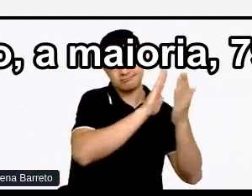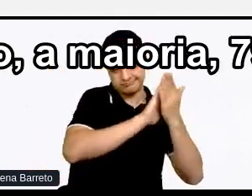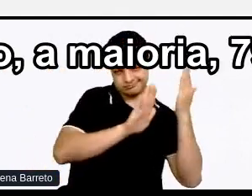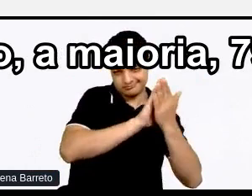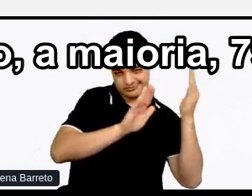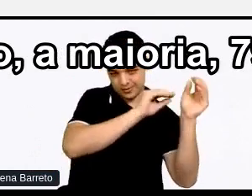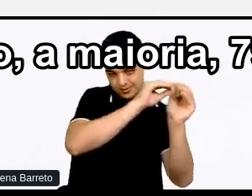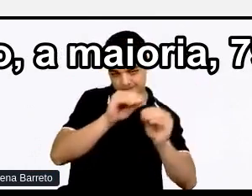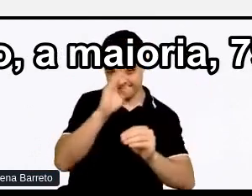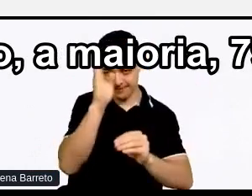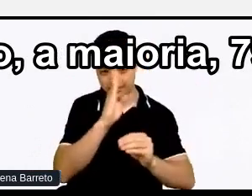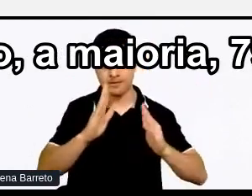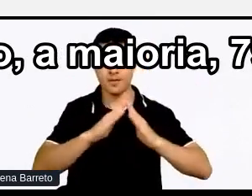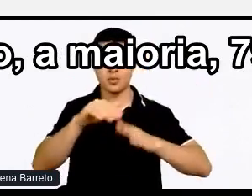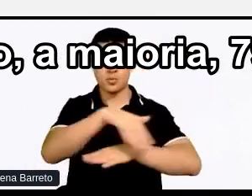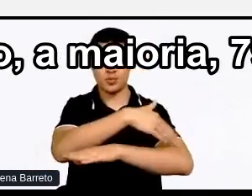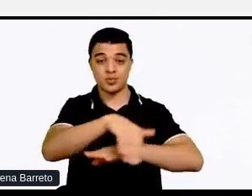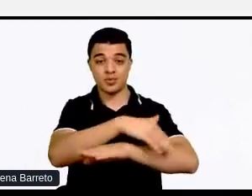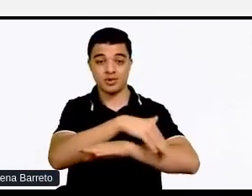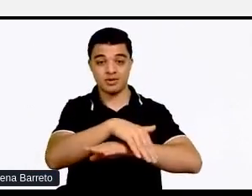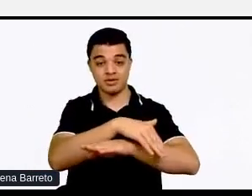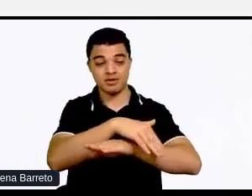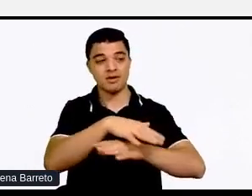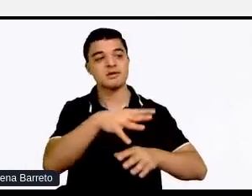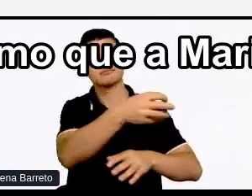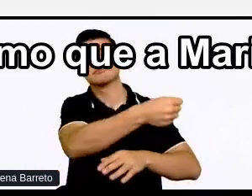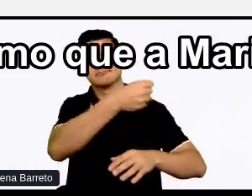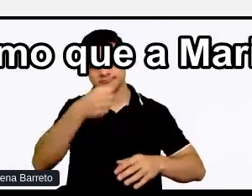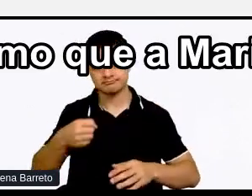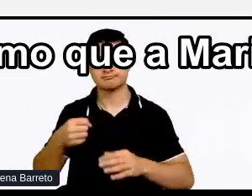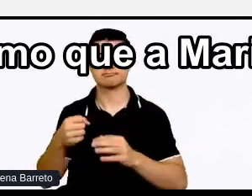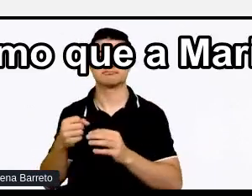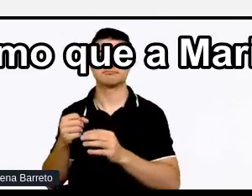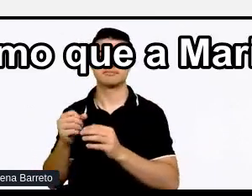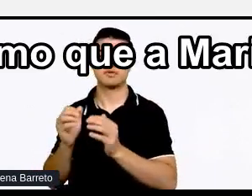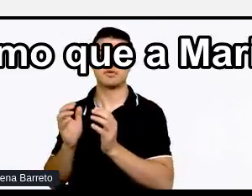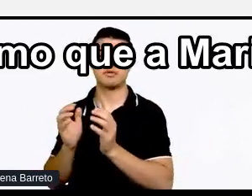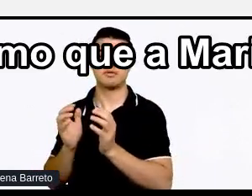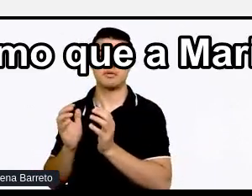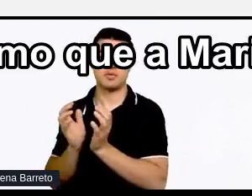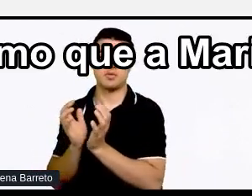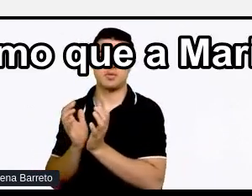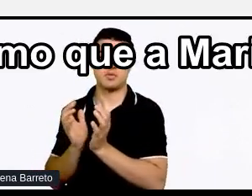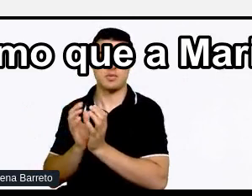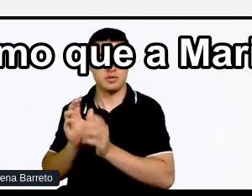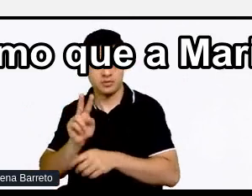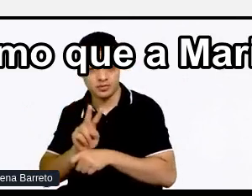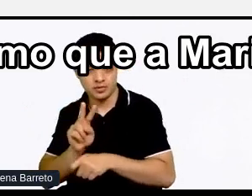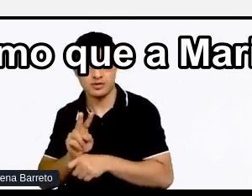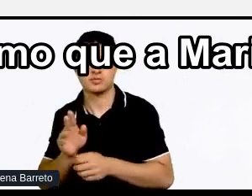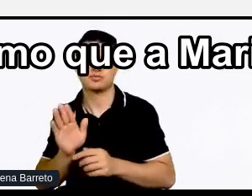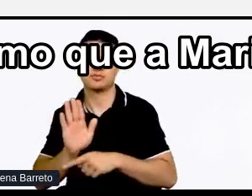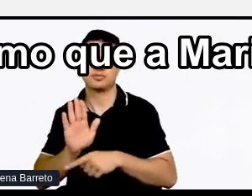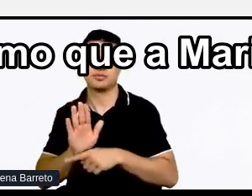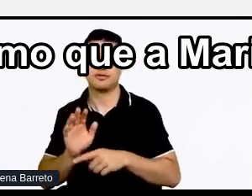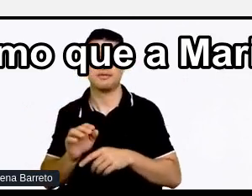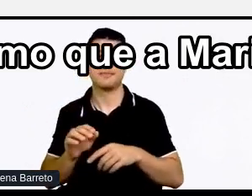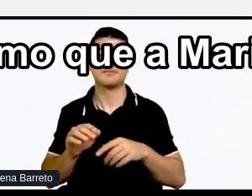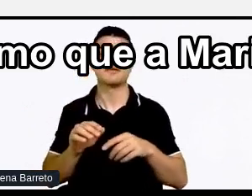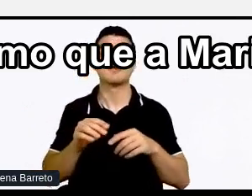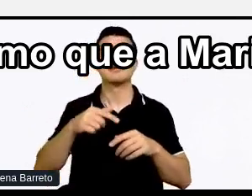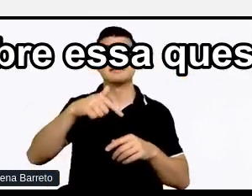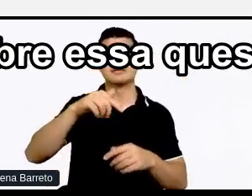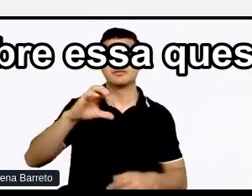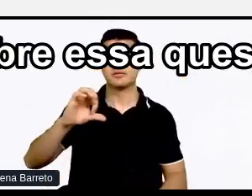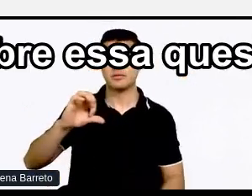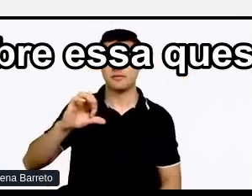maioria, 79%, em regiões periféricas. E muito, até mesmo que a Marivone falou na palestra